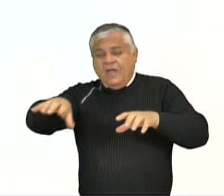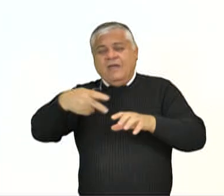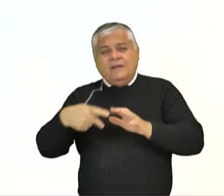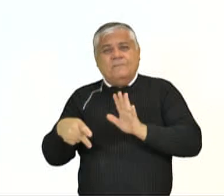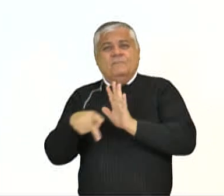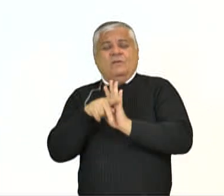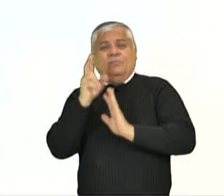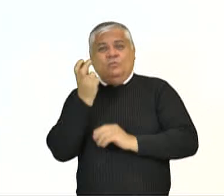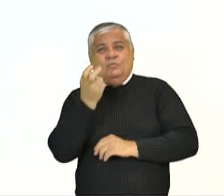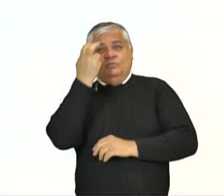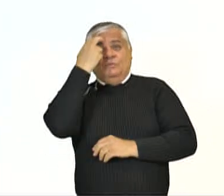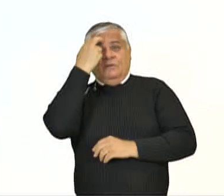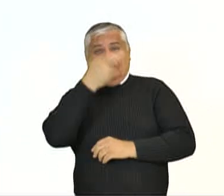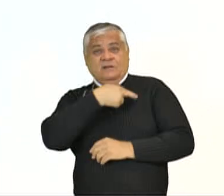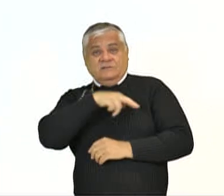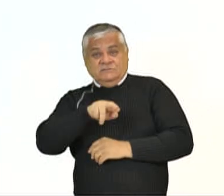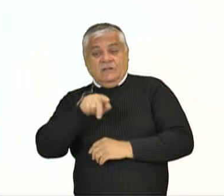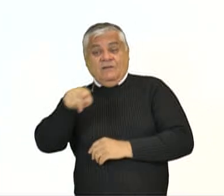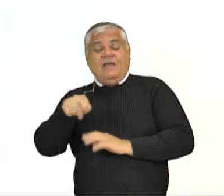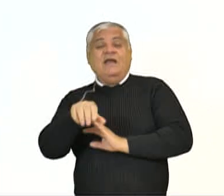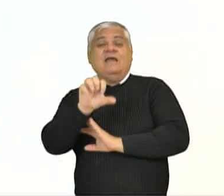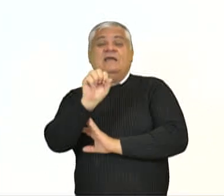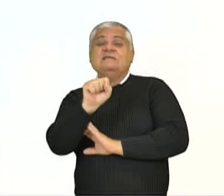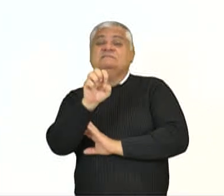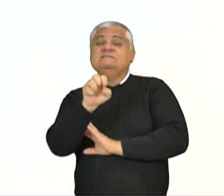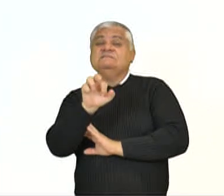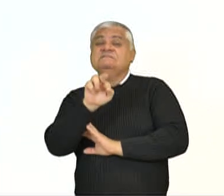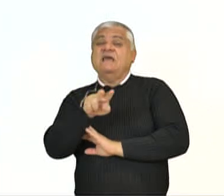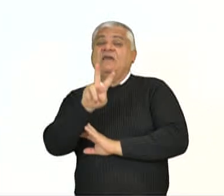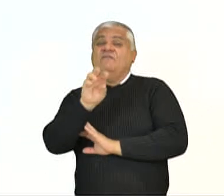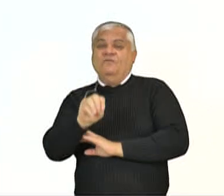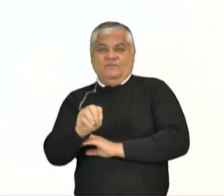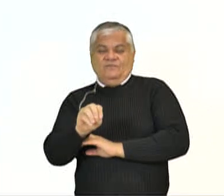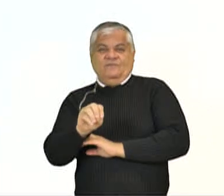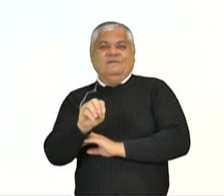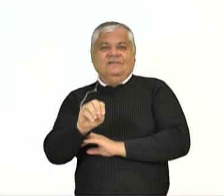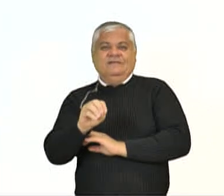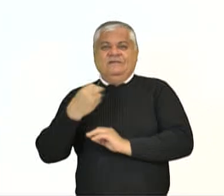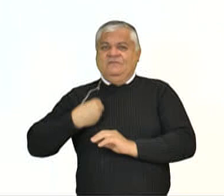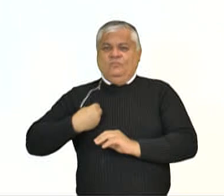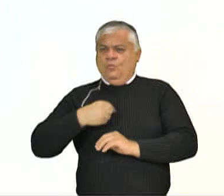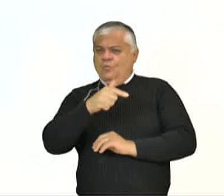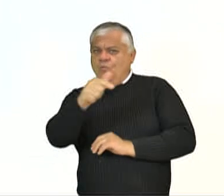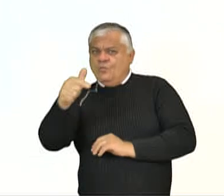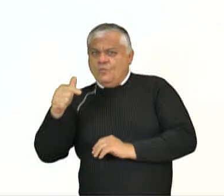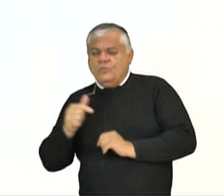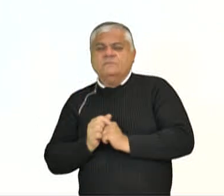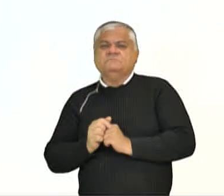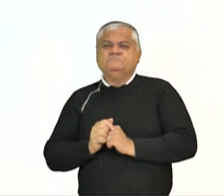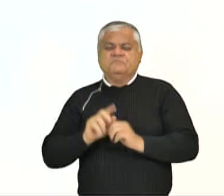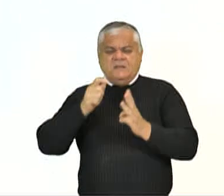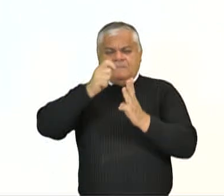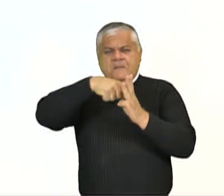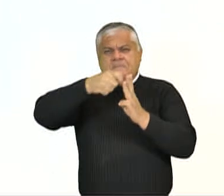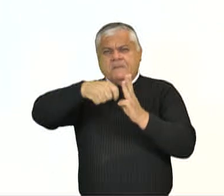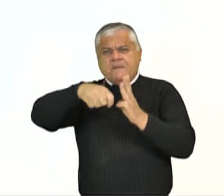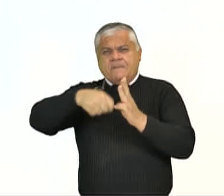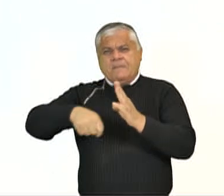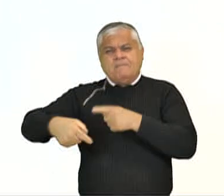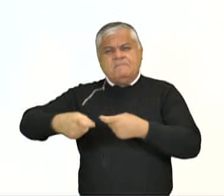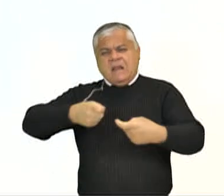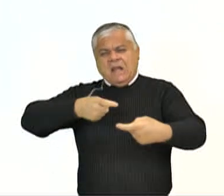cultural e religioso para os sérvios, que não ocupava aquele território. Então, 3 meses de conflito, foi promovida